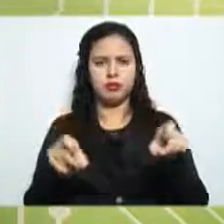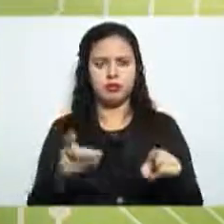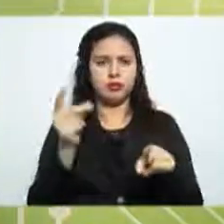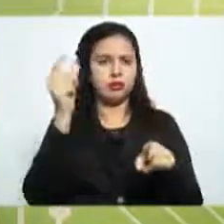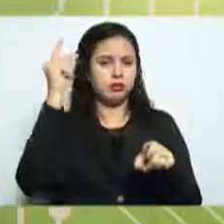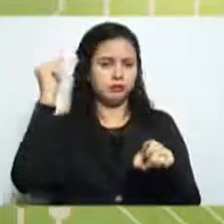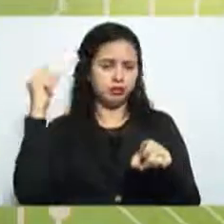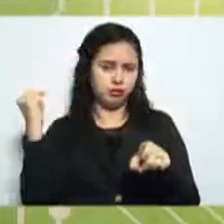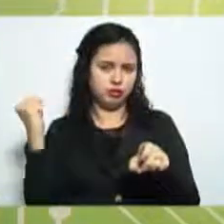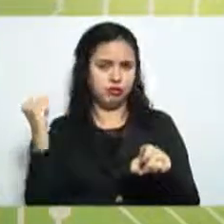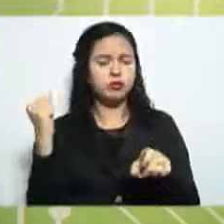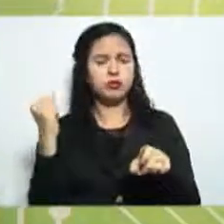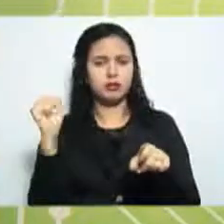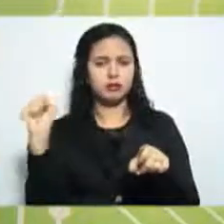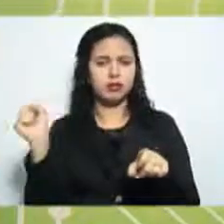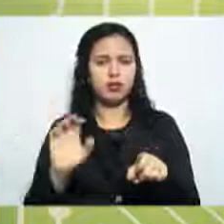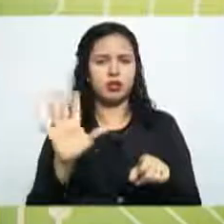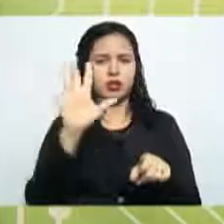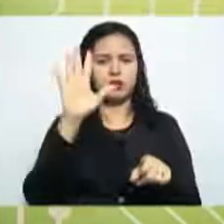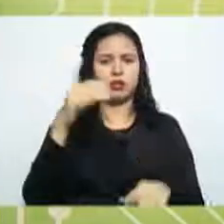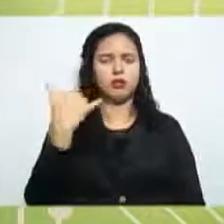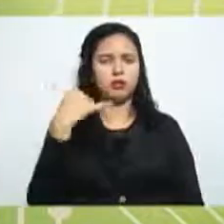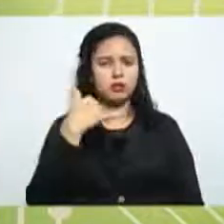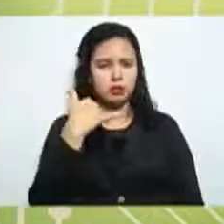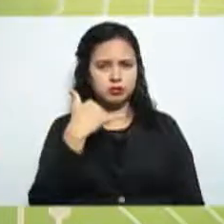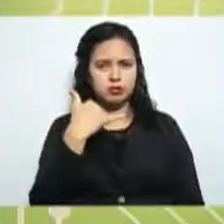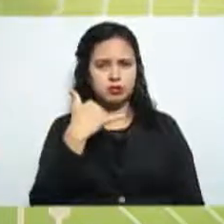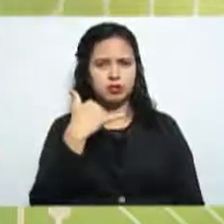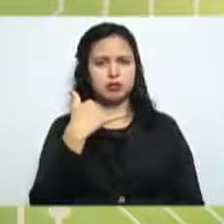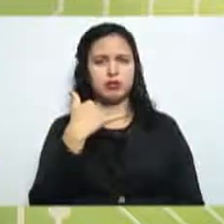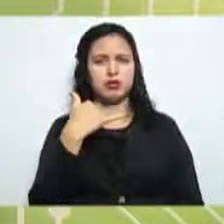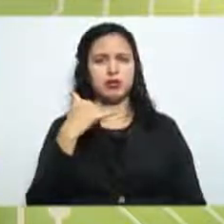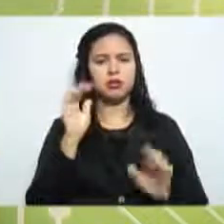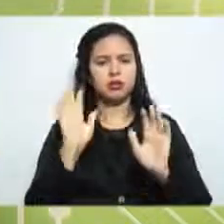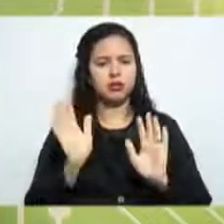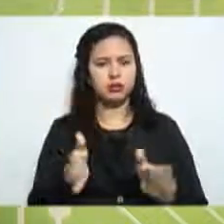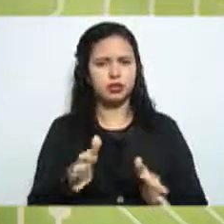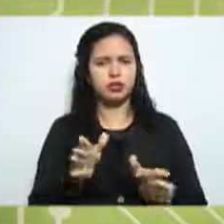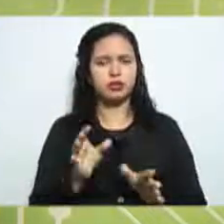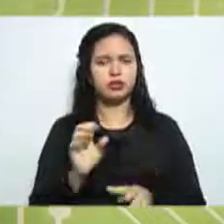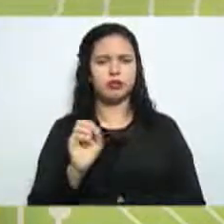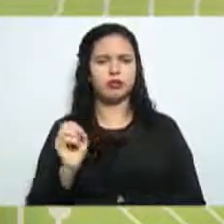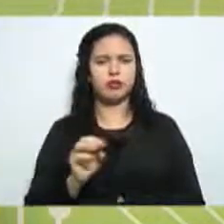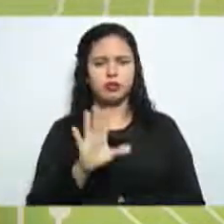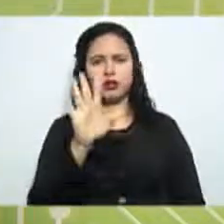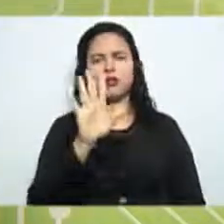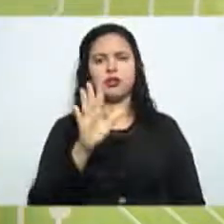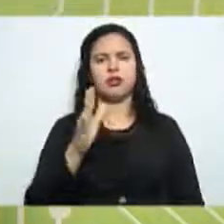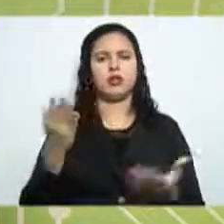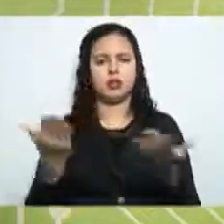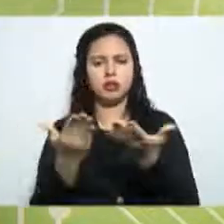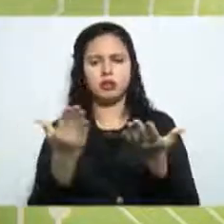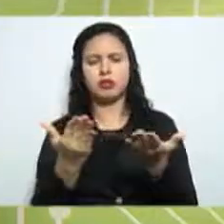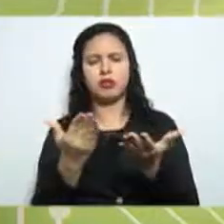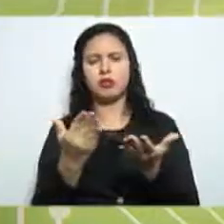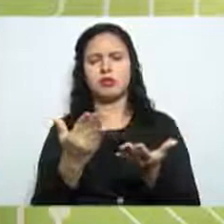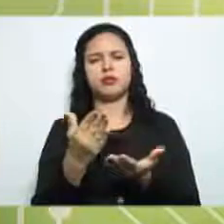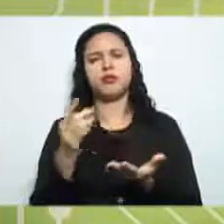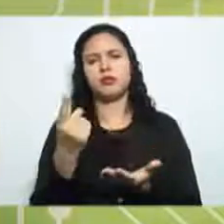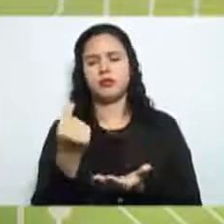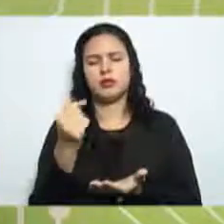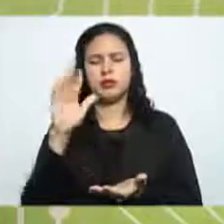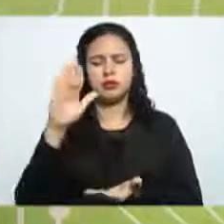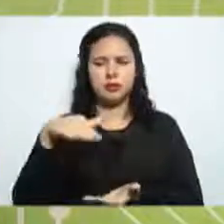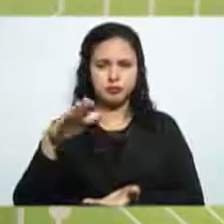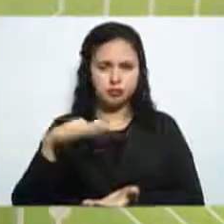do que custa hoje em dia. Os celulares também já custaram, a mesma tecnologia já custou muito mais. A gente vê os celulares aumentando de preço quando